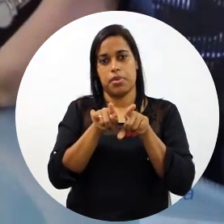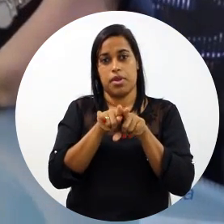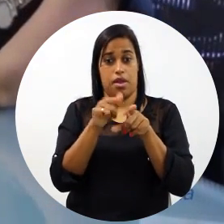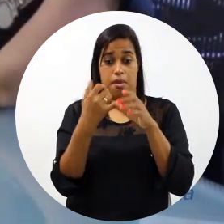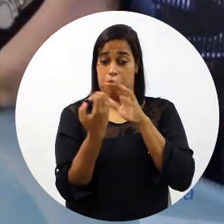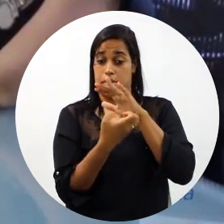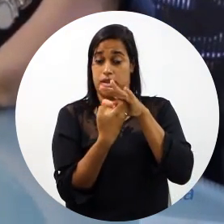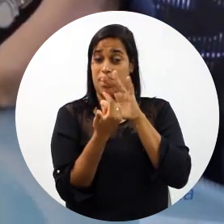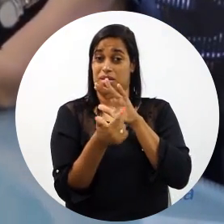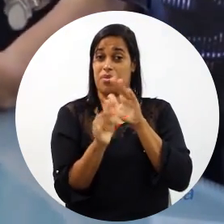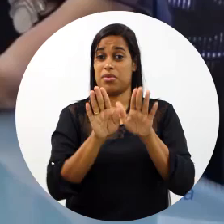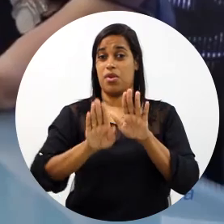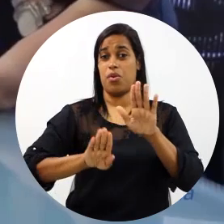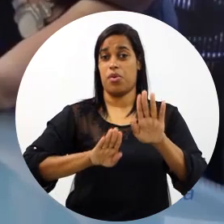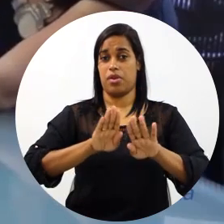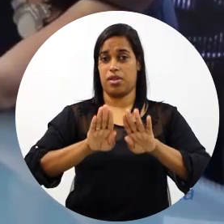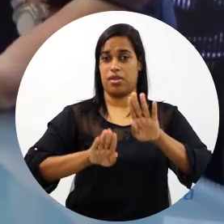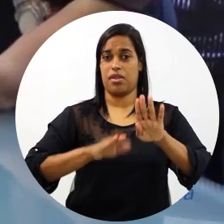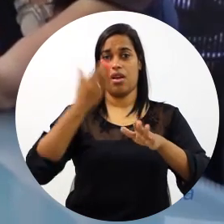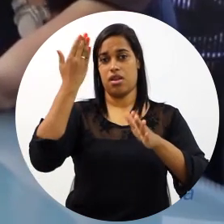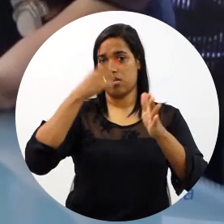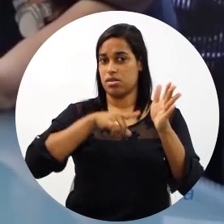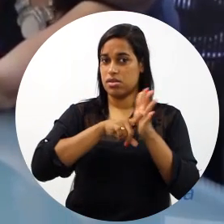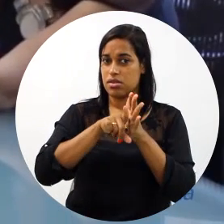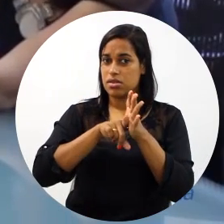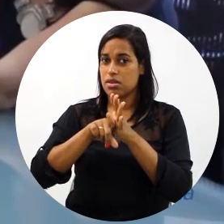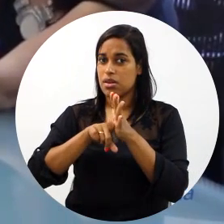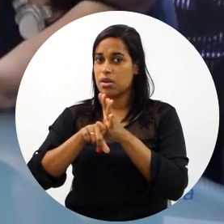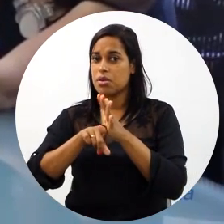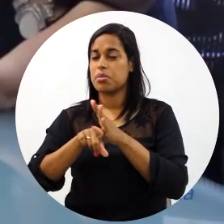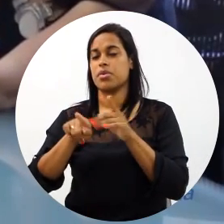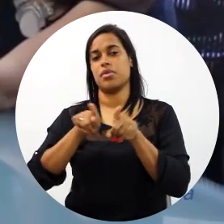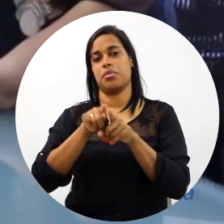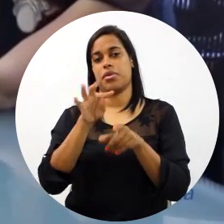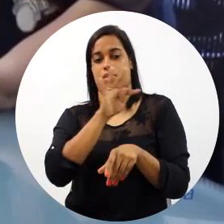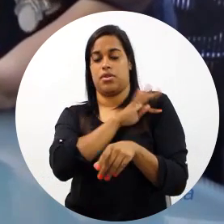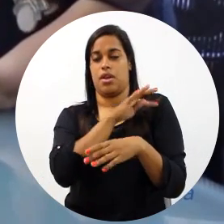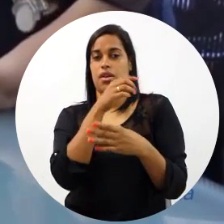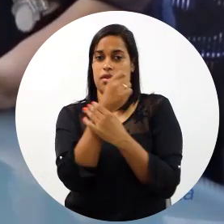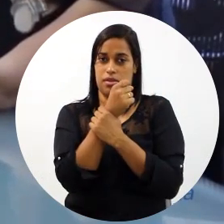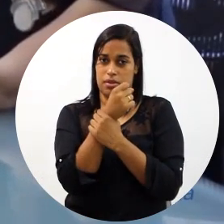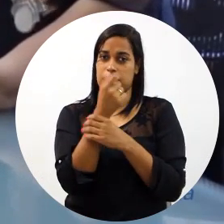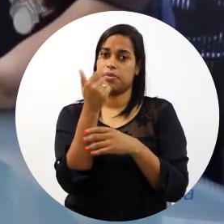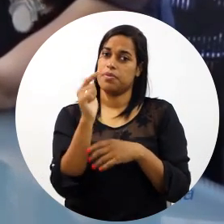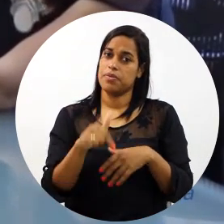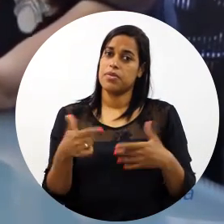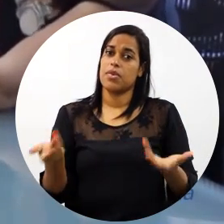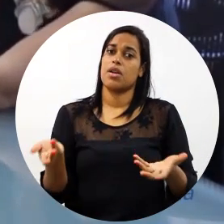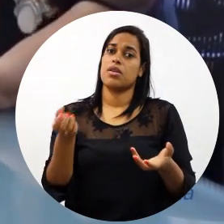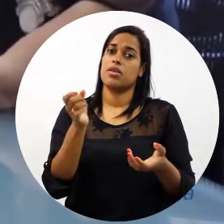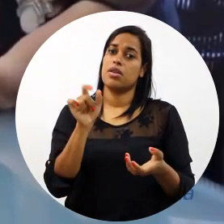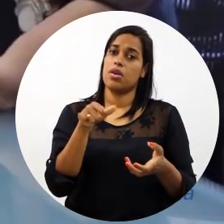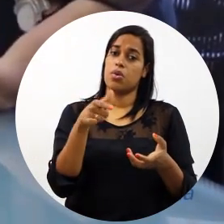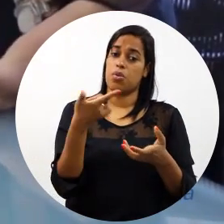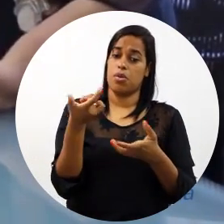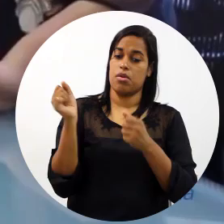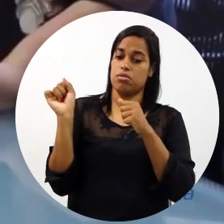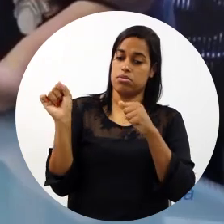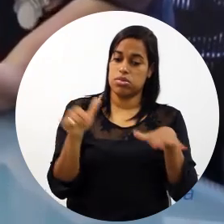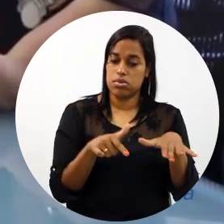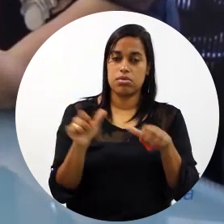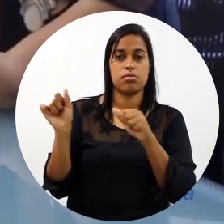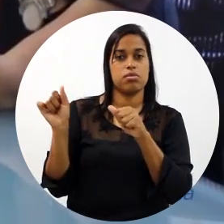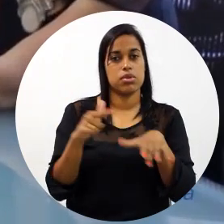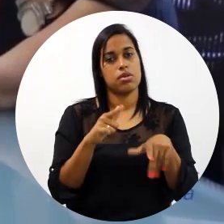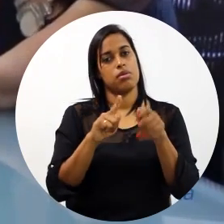não tinha o cuidado com isso, que aí é uma coisa pra gente pensar, e também está no lugar do técnico, né? Então assim, cadê o periódico deste homem que passou todo